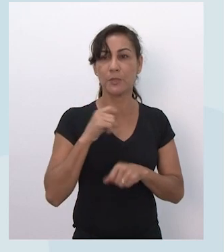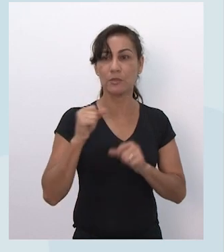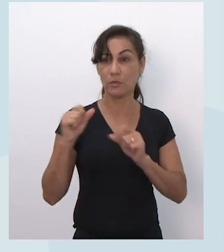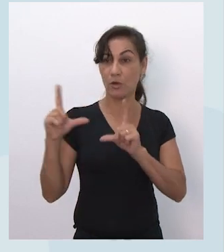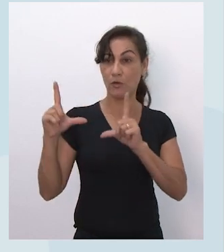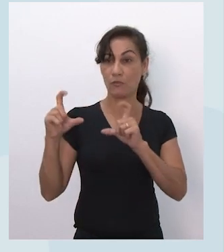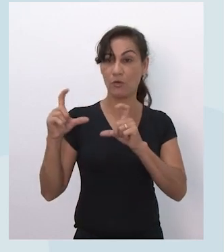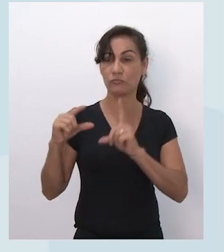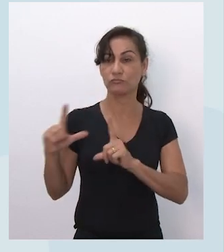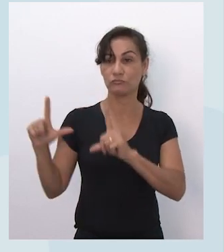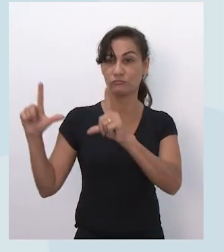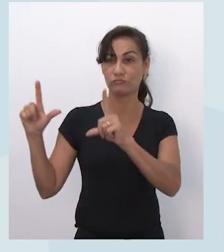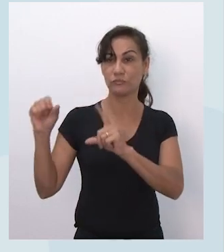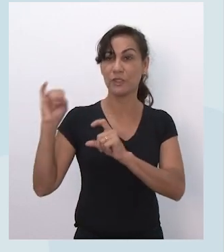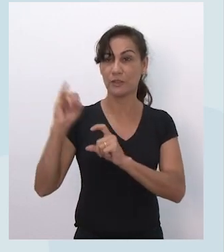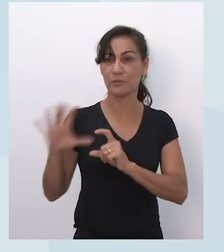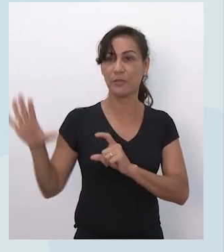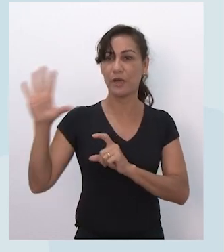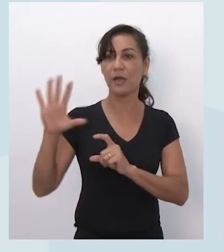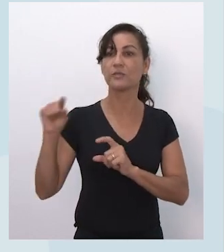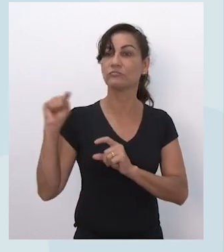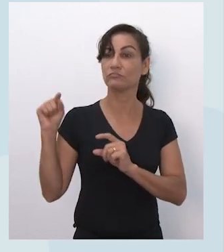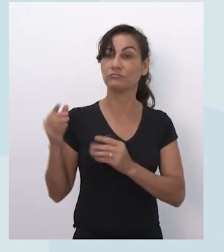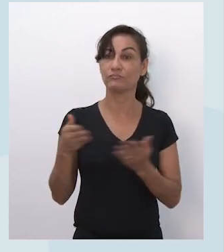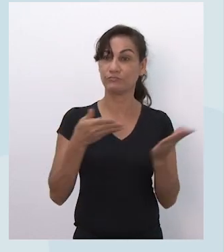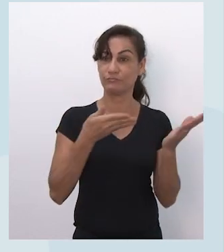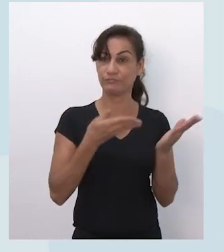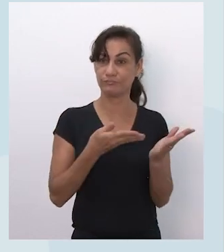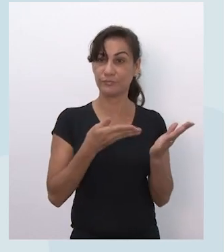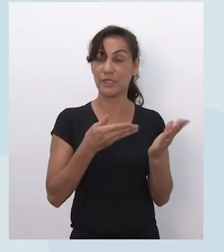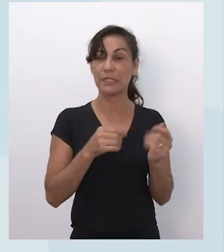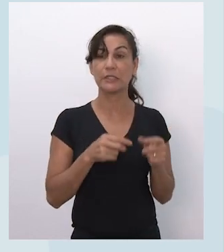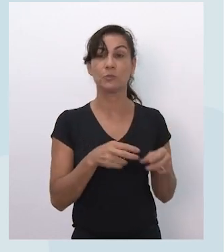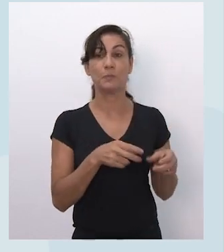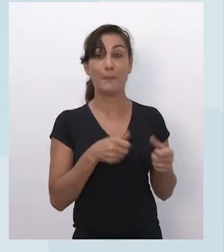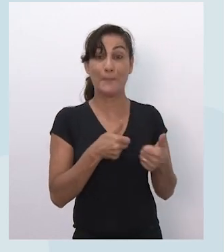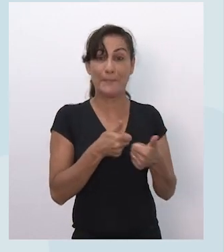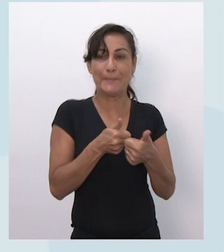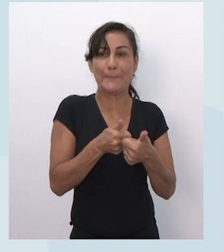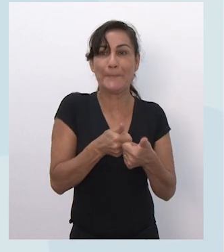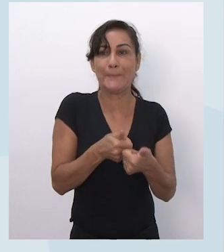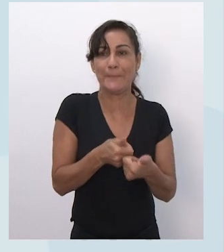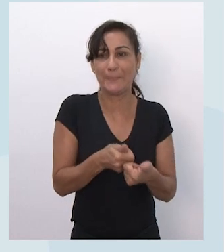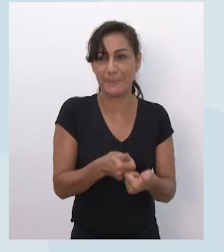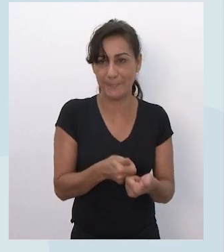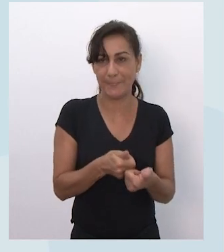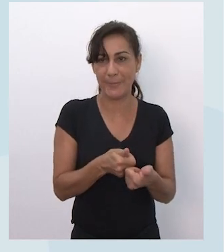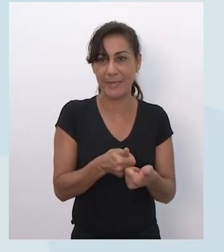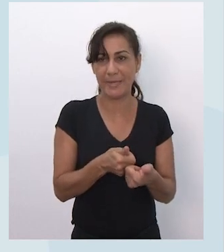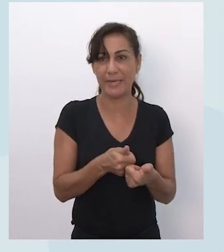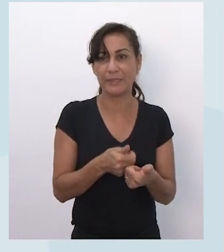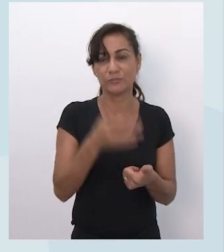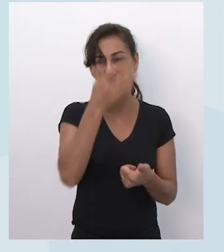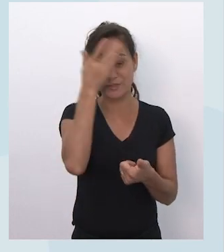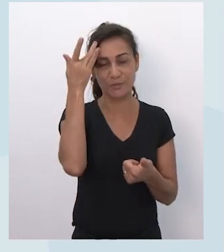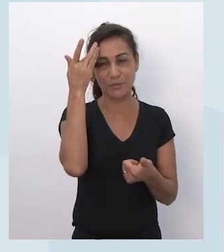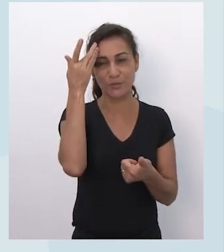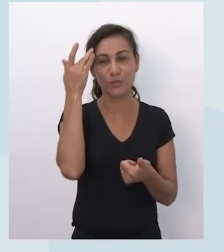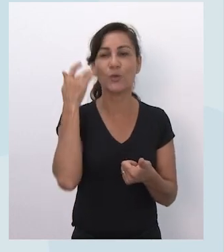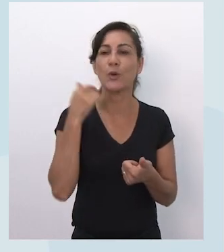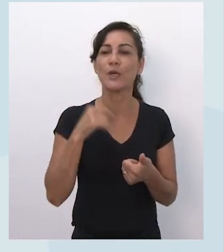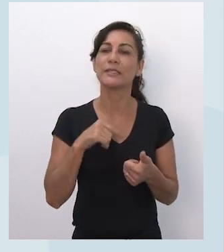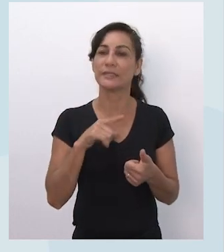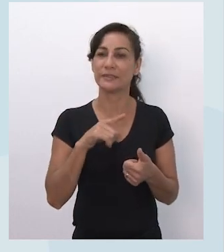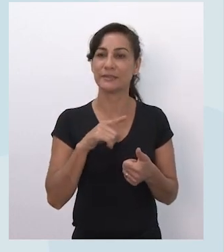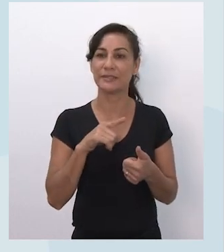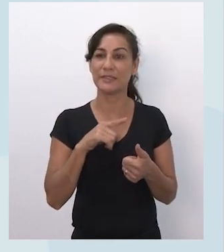que a parte próxima, o espaço geográfico próximo do indivíduo, né? É aquele espaço geográfico que